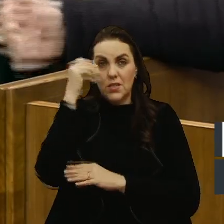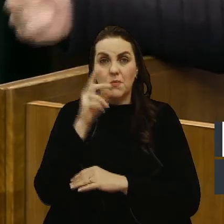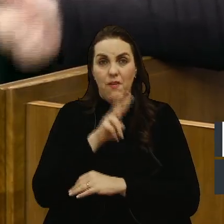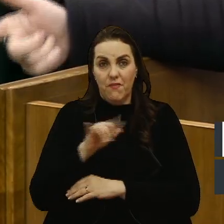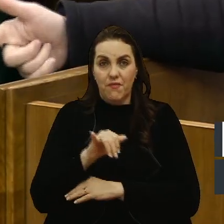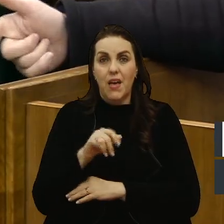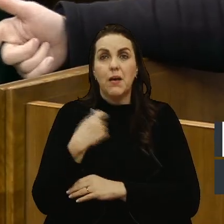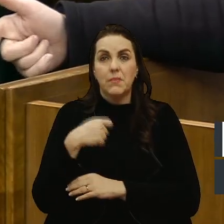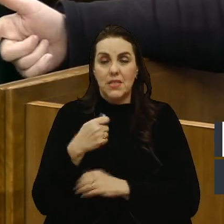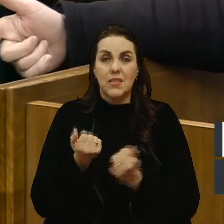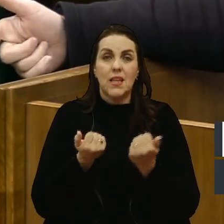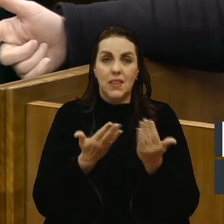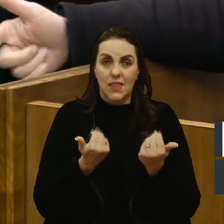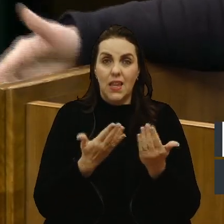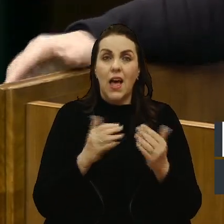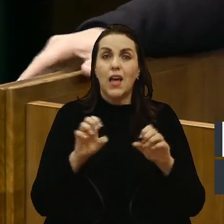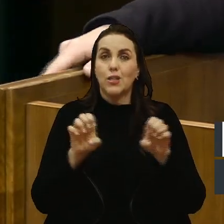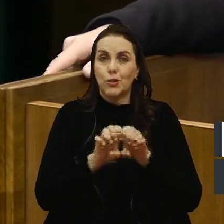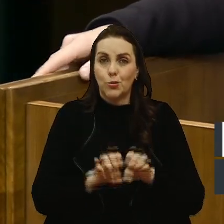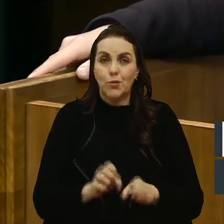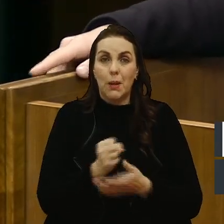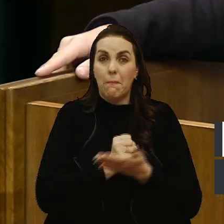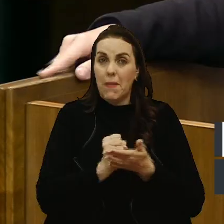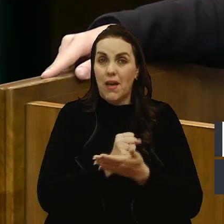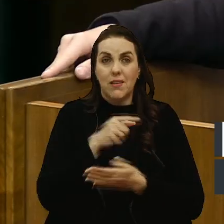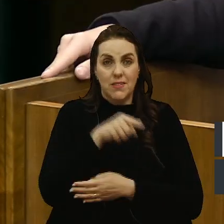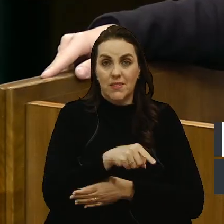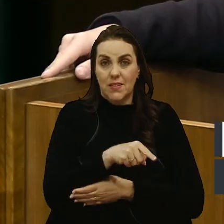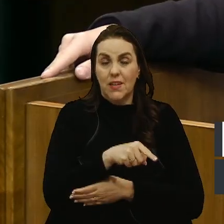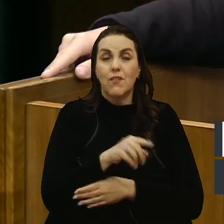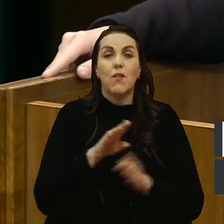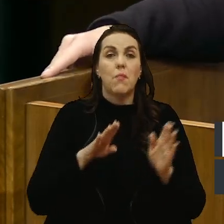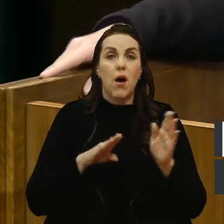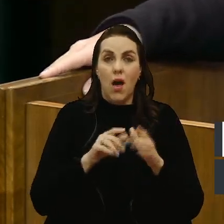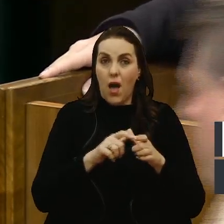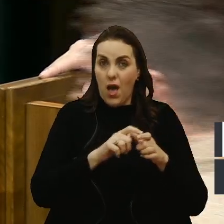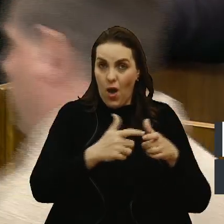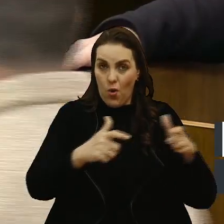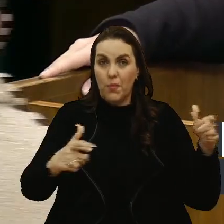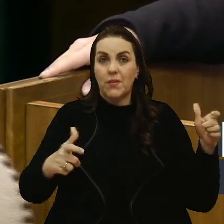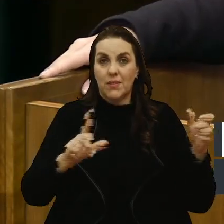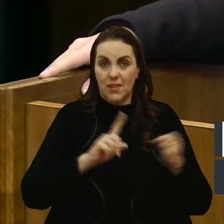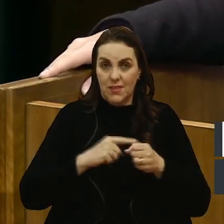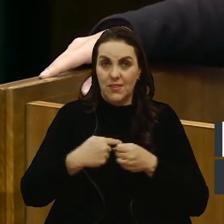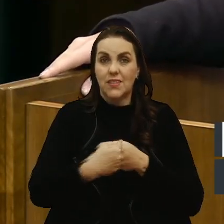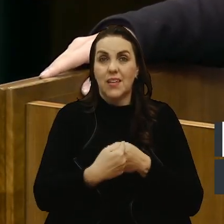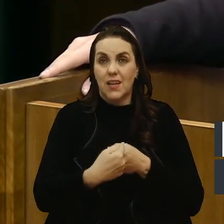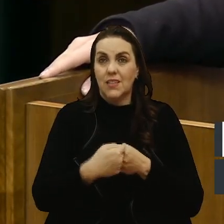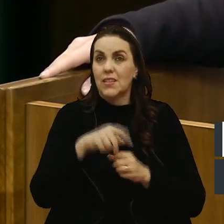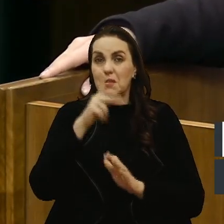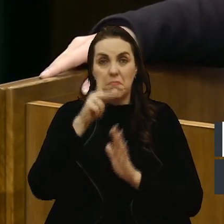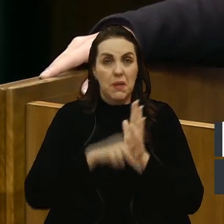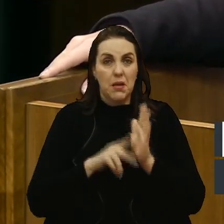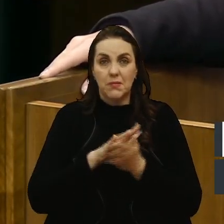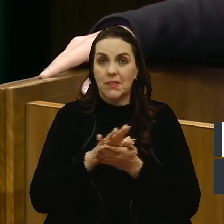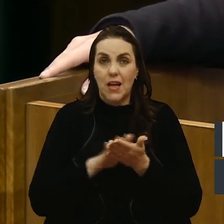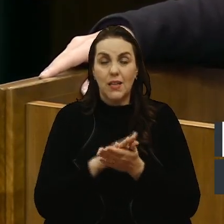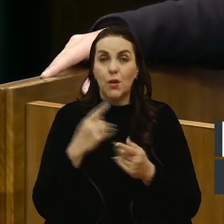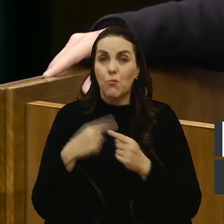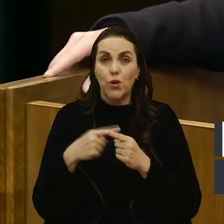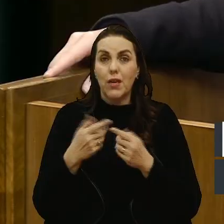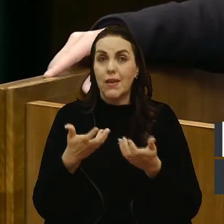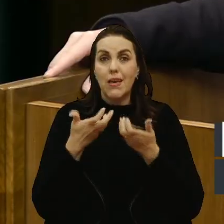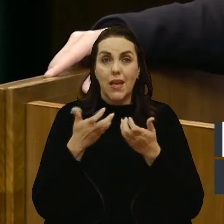que conceder infraestrutura básica. A gente vai aumentar o perímetro urbano sem planejamento, porque a gente